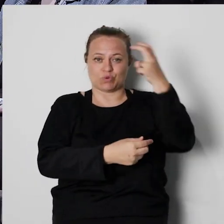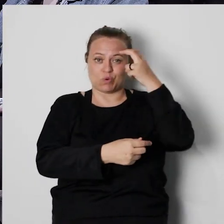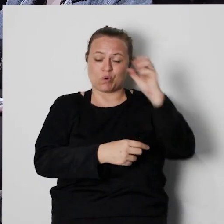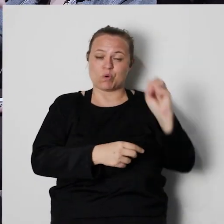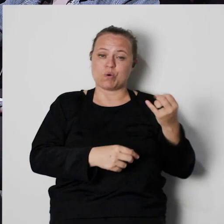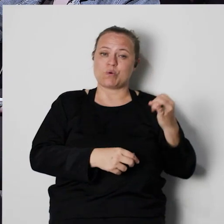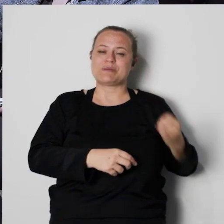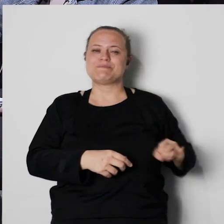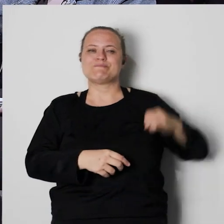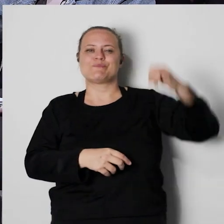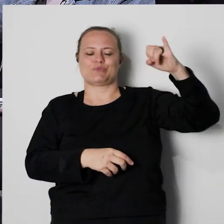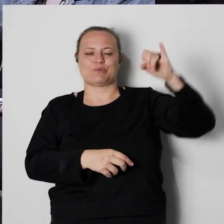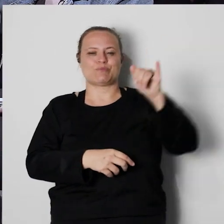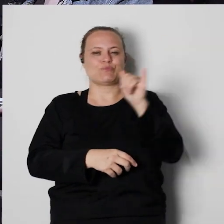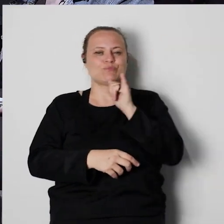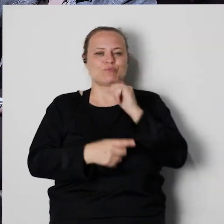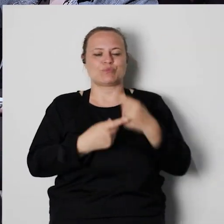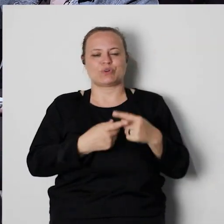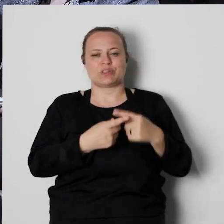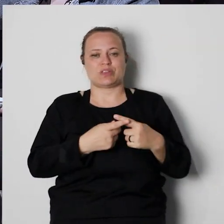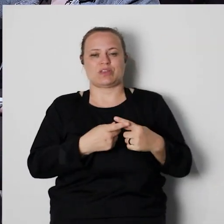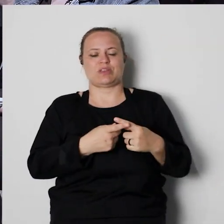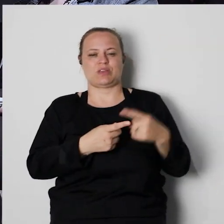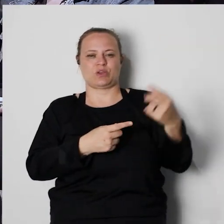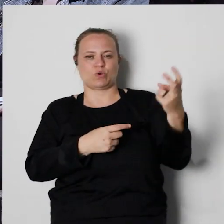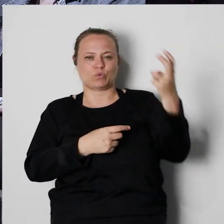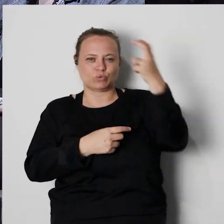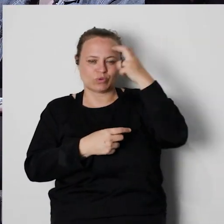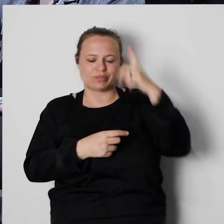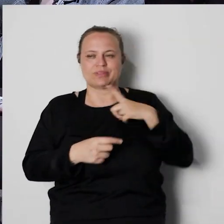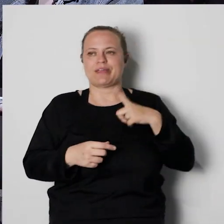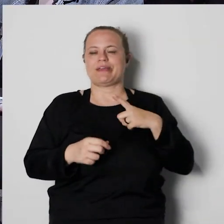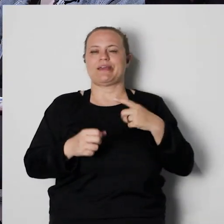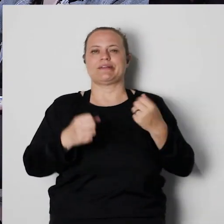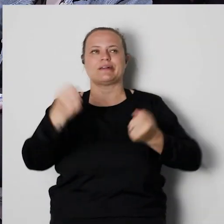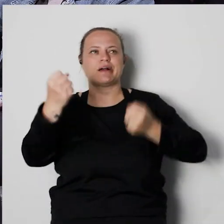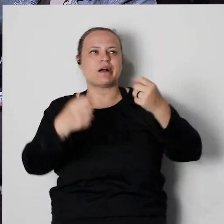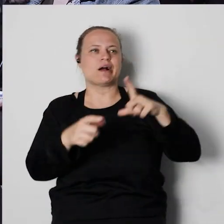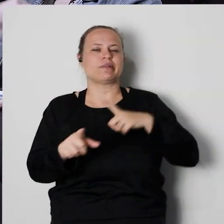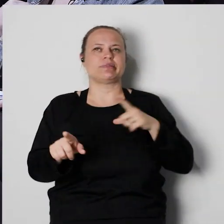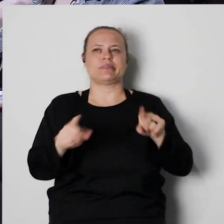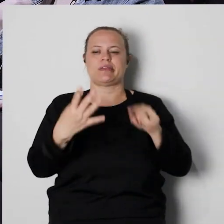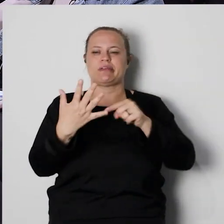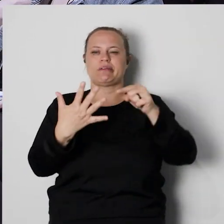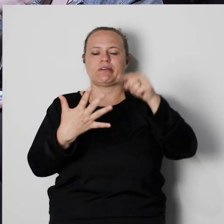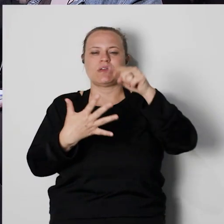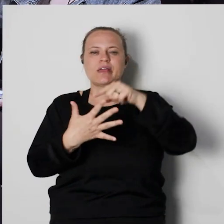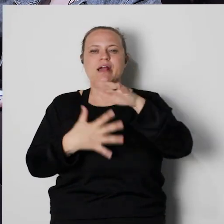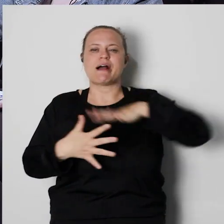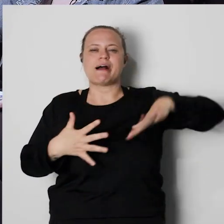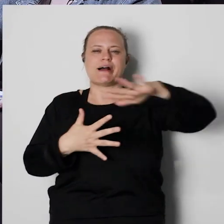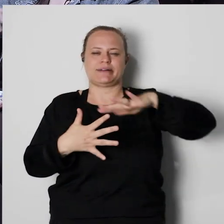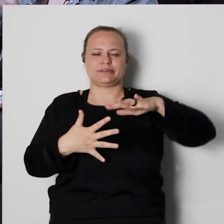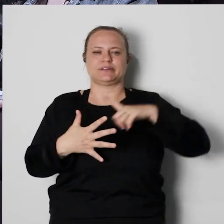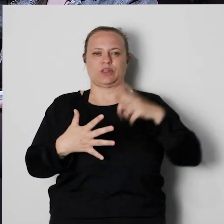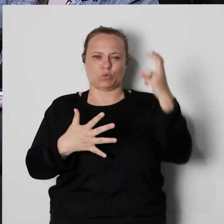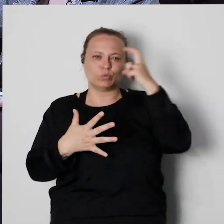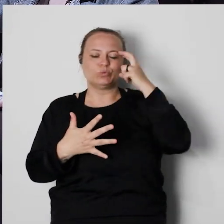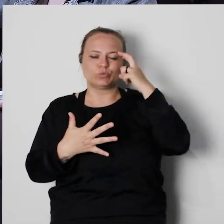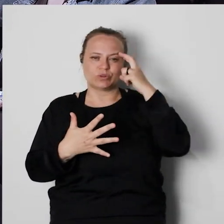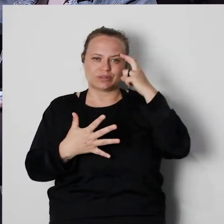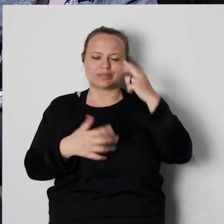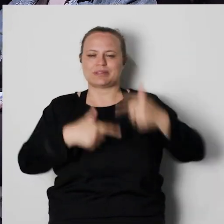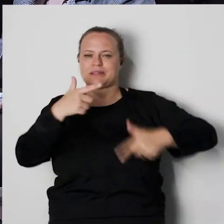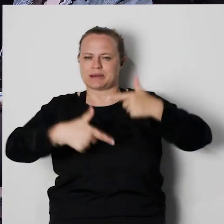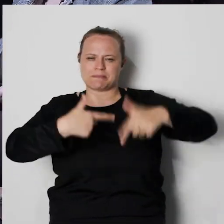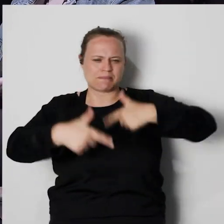nos processos, inclusive a melhora em termos de recursos que foram gerados não só para a cultura, mas através de impostos ou